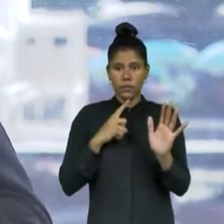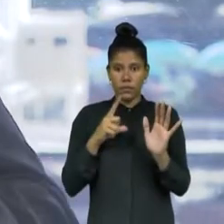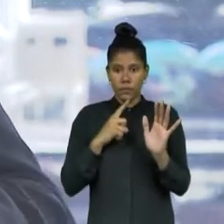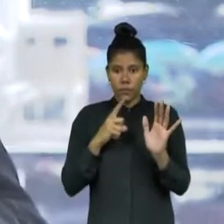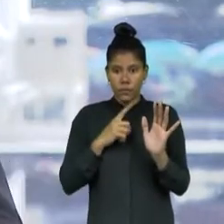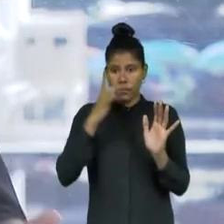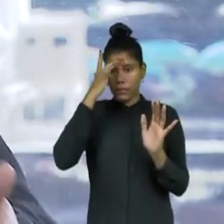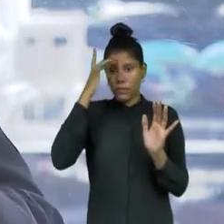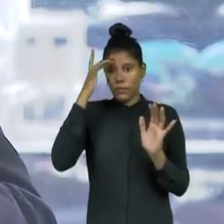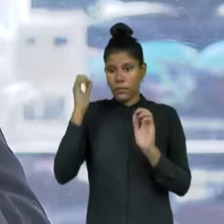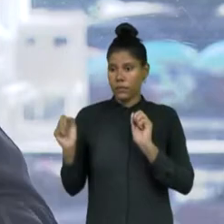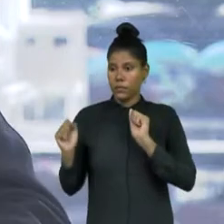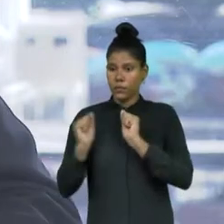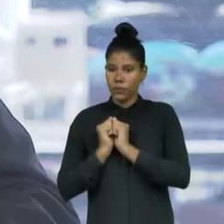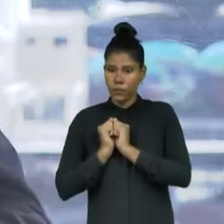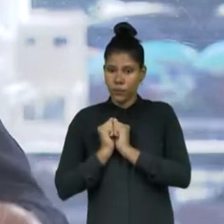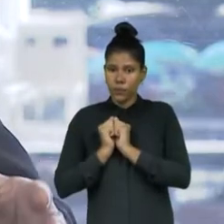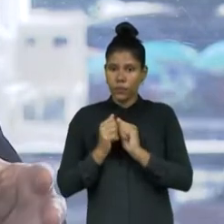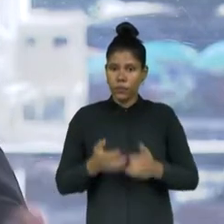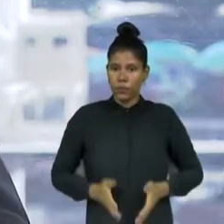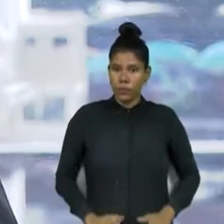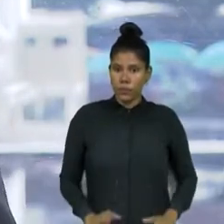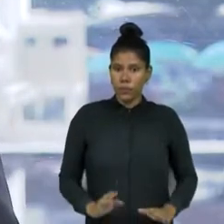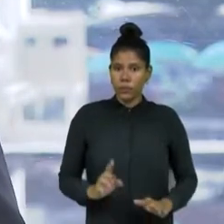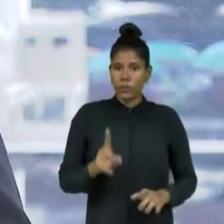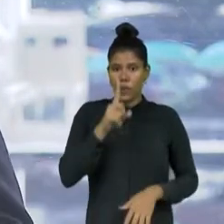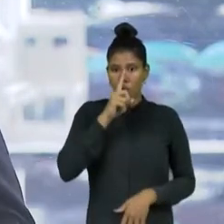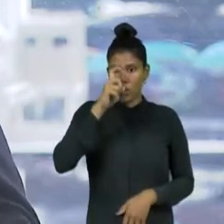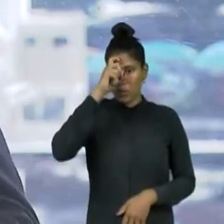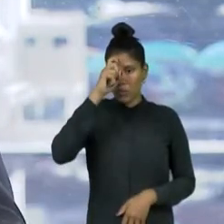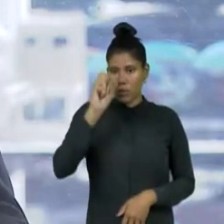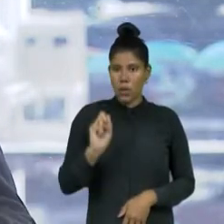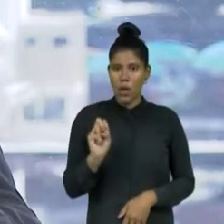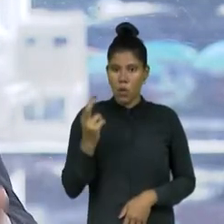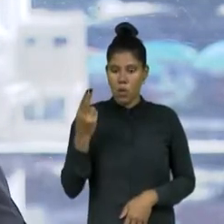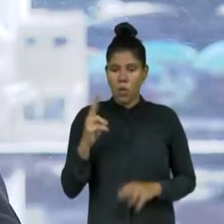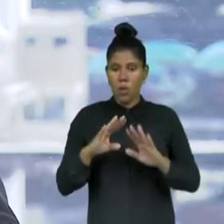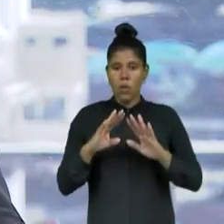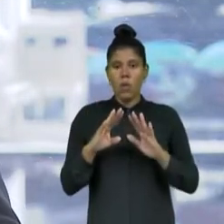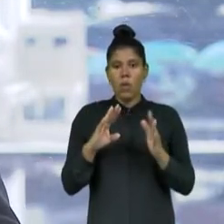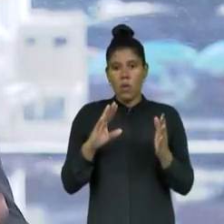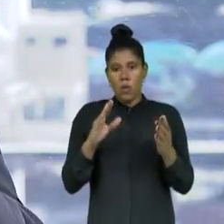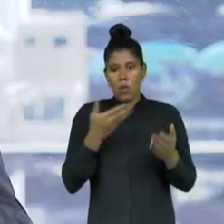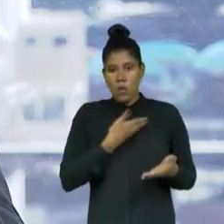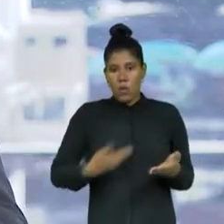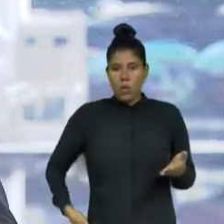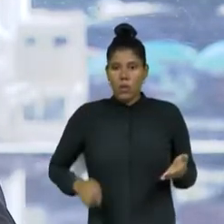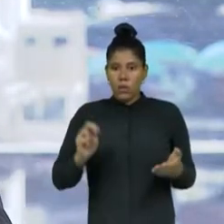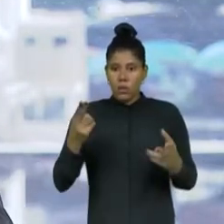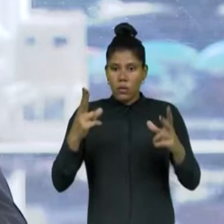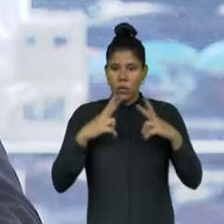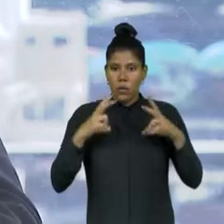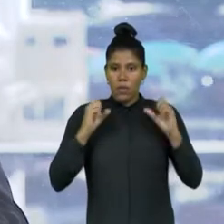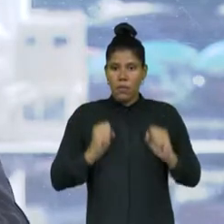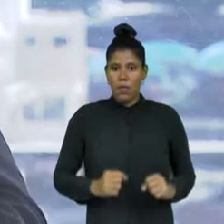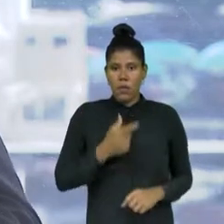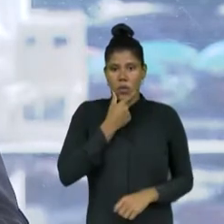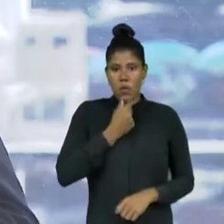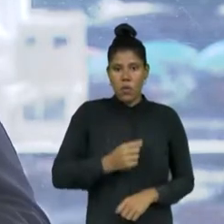em hospital ou maternidade, público ou privado. Essa pessoa pode ser homem ou mulher. O acompanhante pode